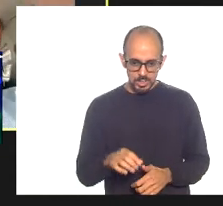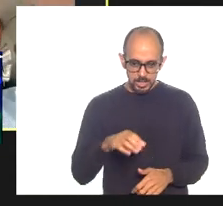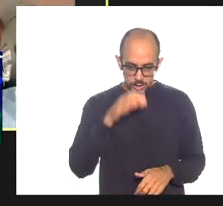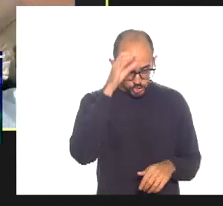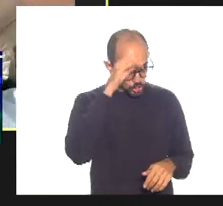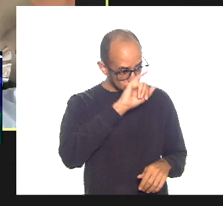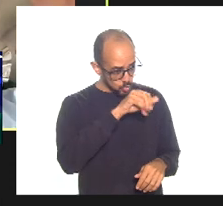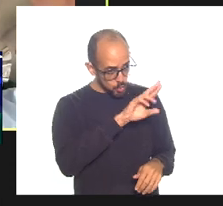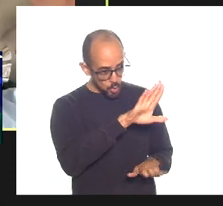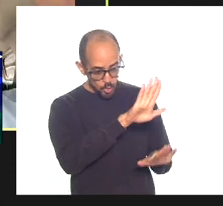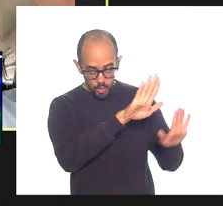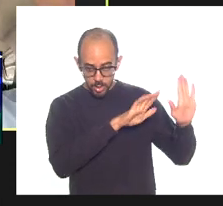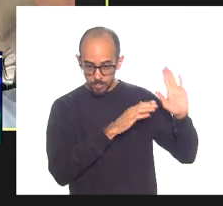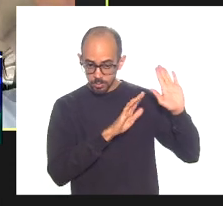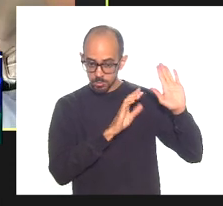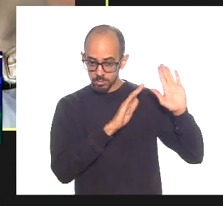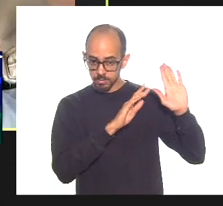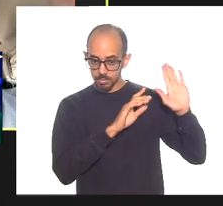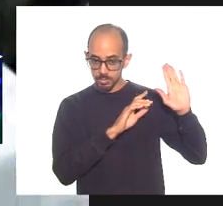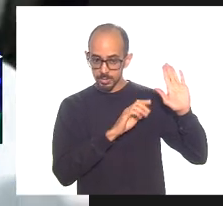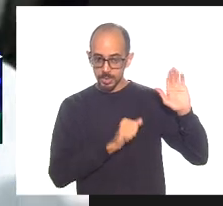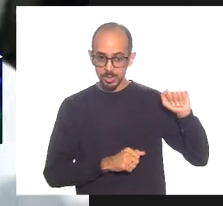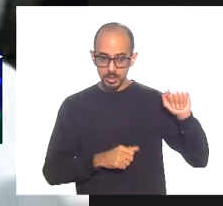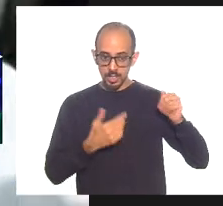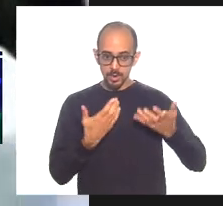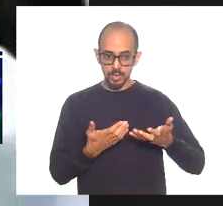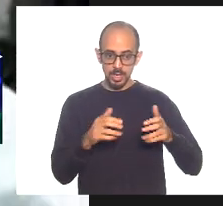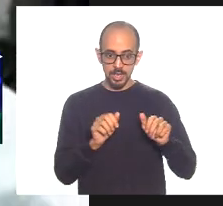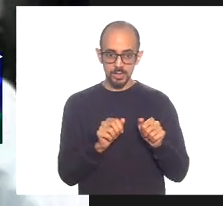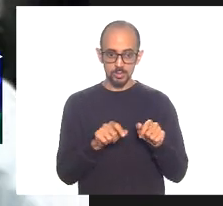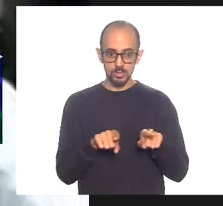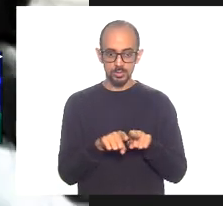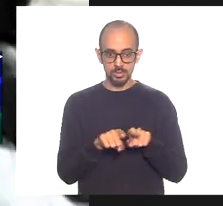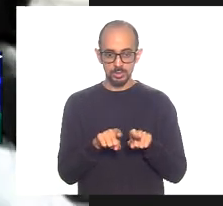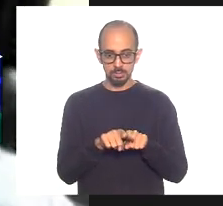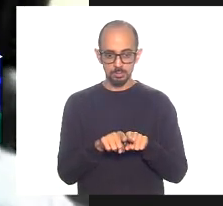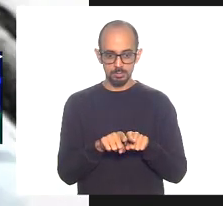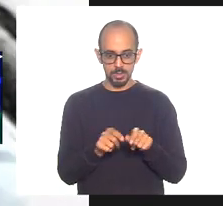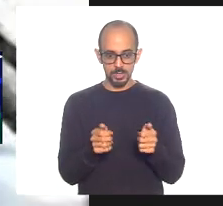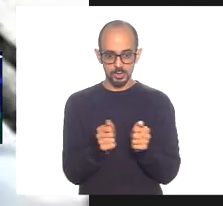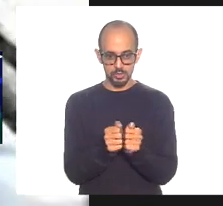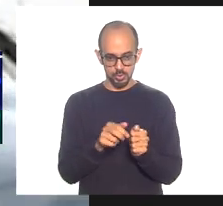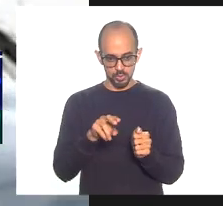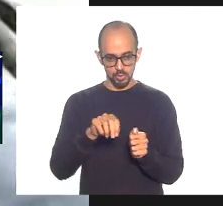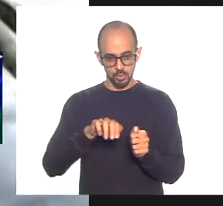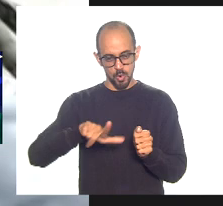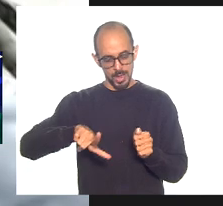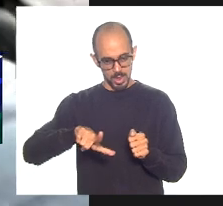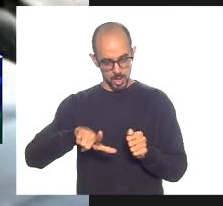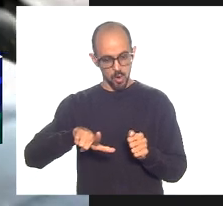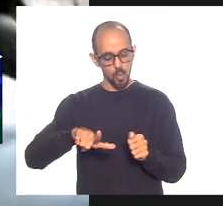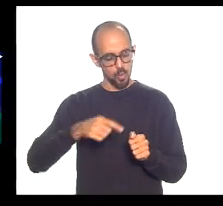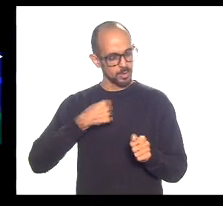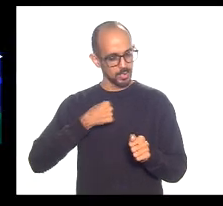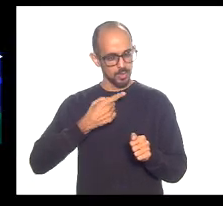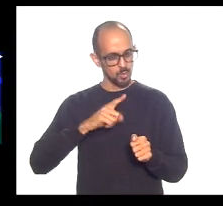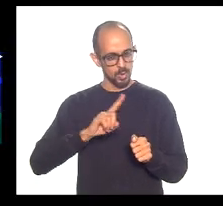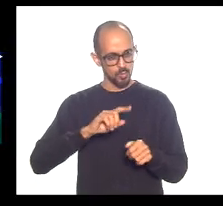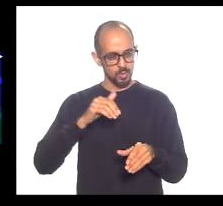pois não consigo algum Noel primeiro e